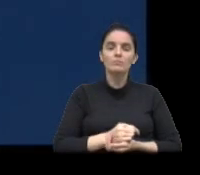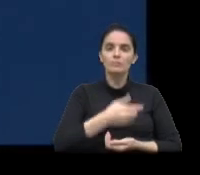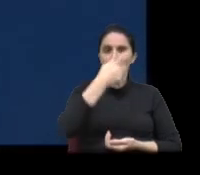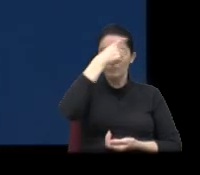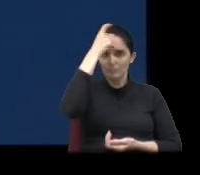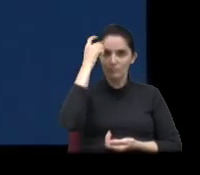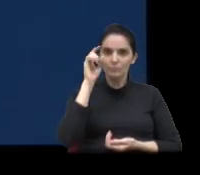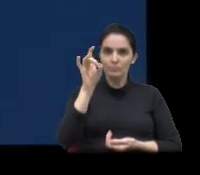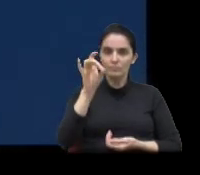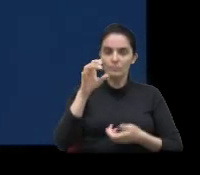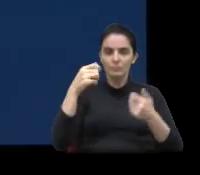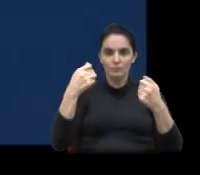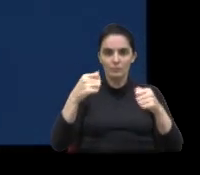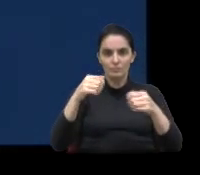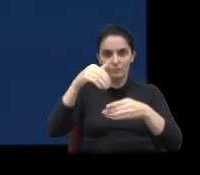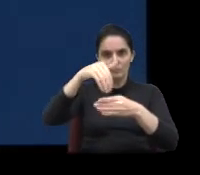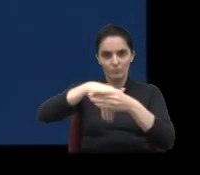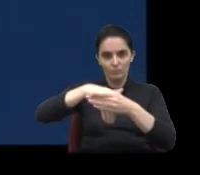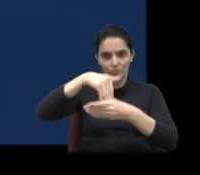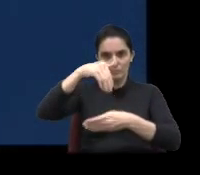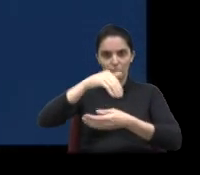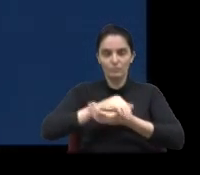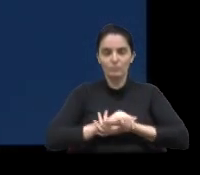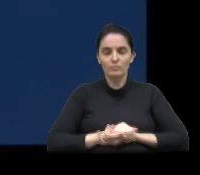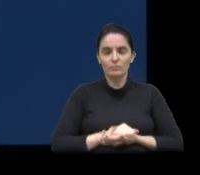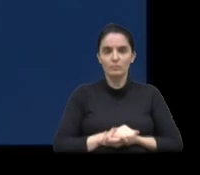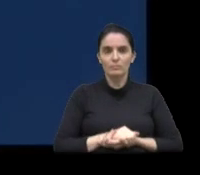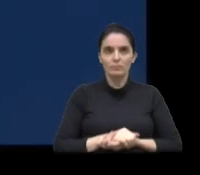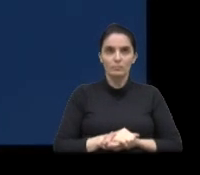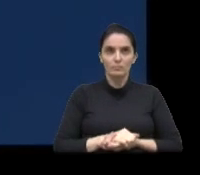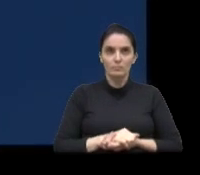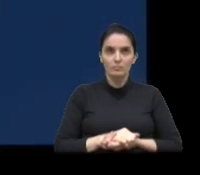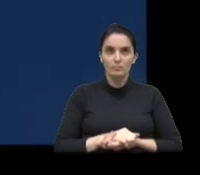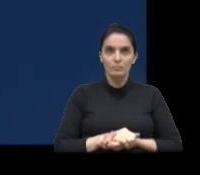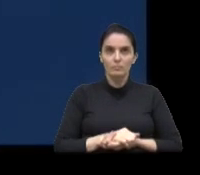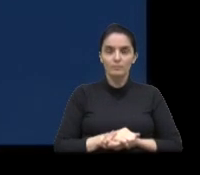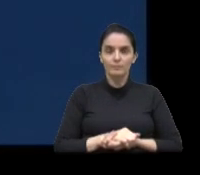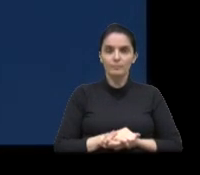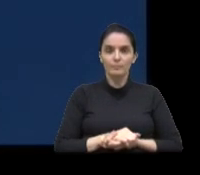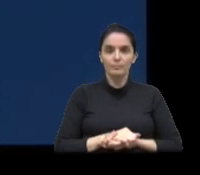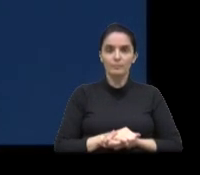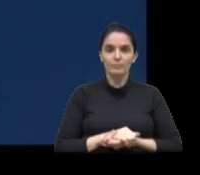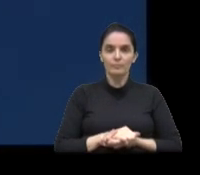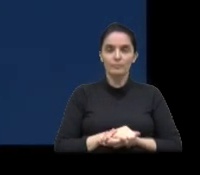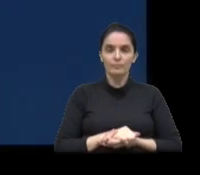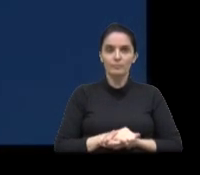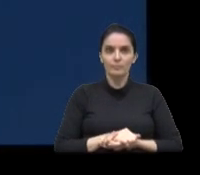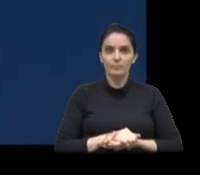Obrigado.